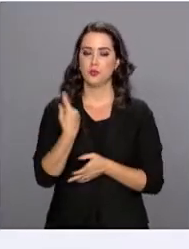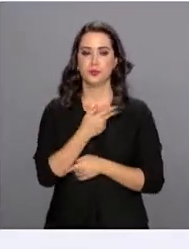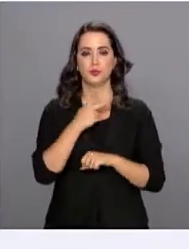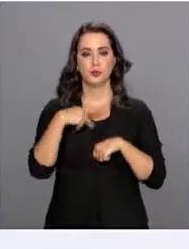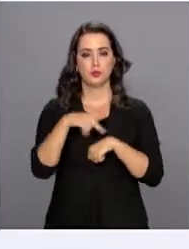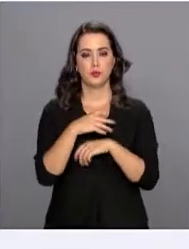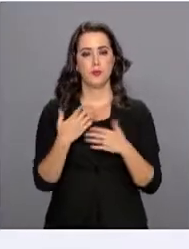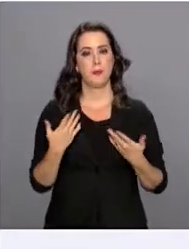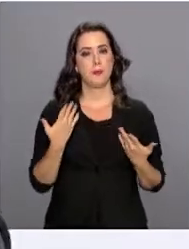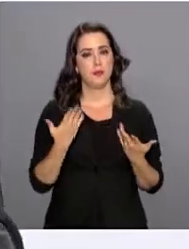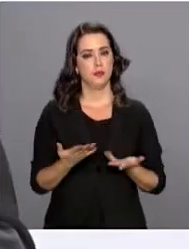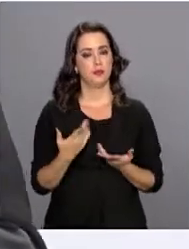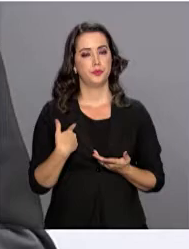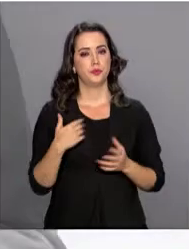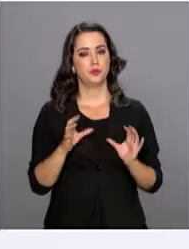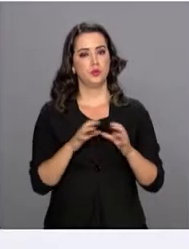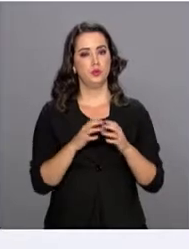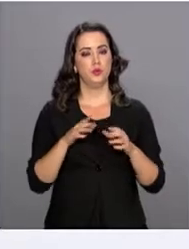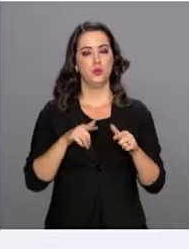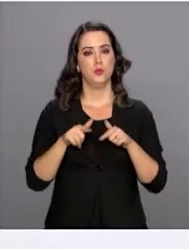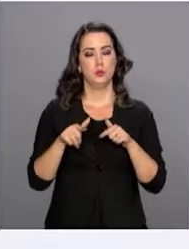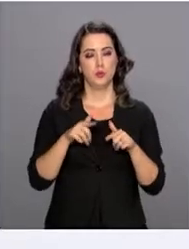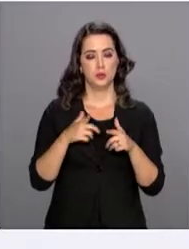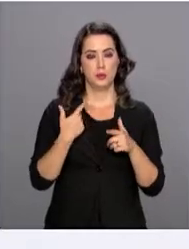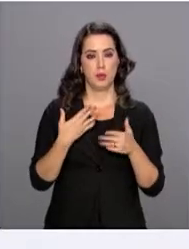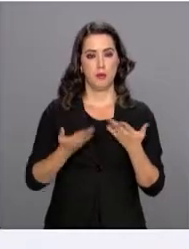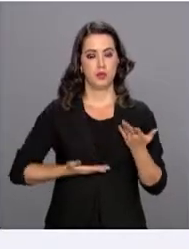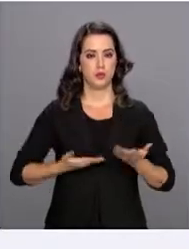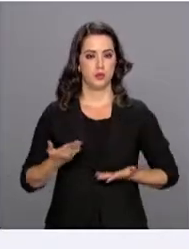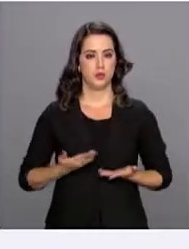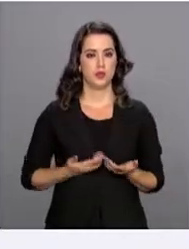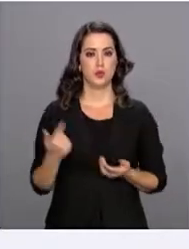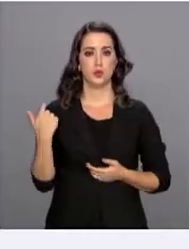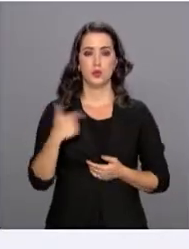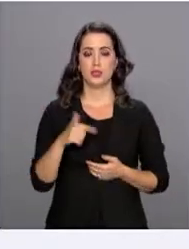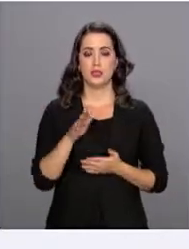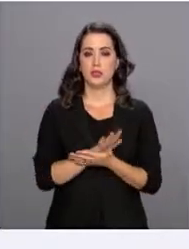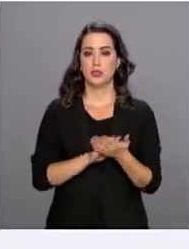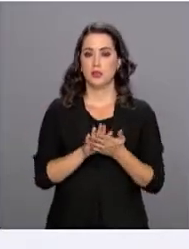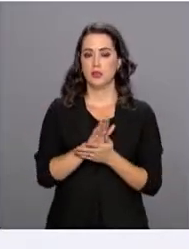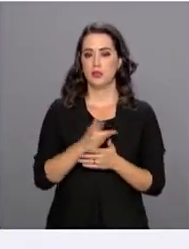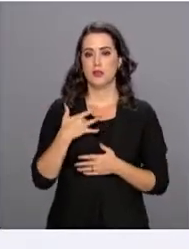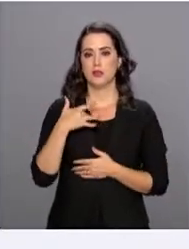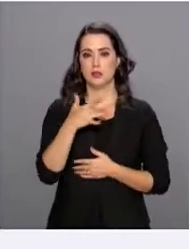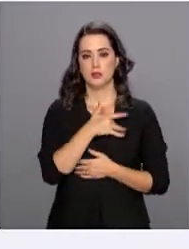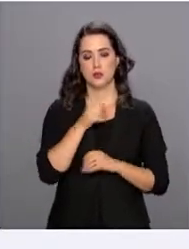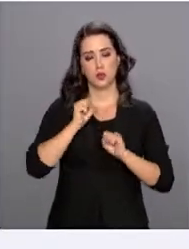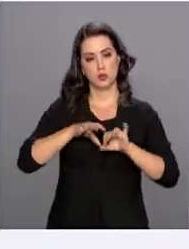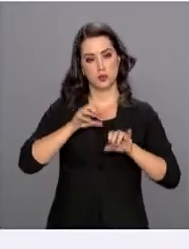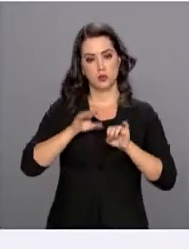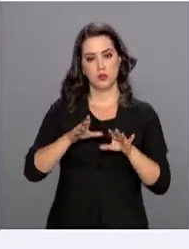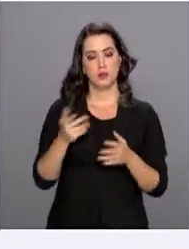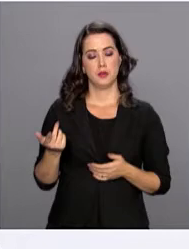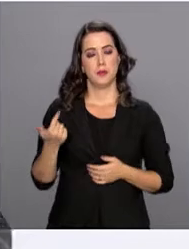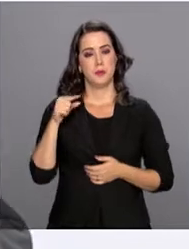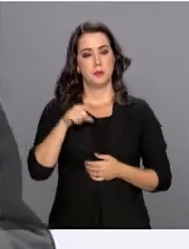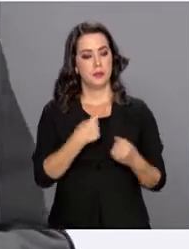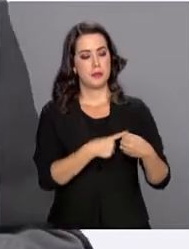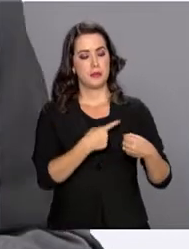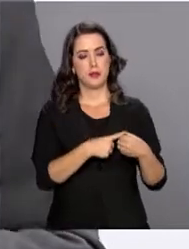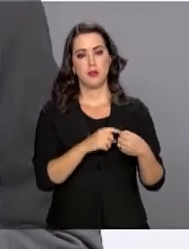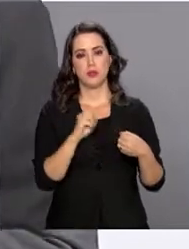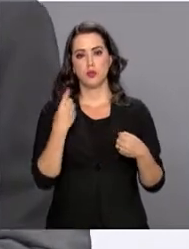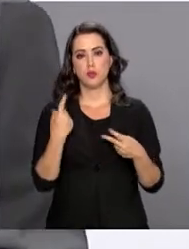No campo dos serviços públicos, não há equipamento público no Brasil na área de saúde e educação, seja ele